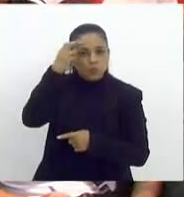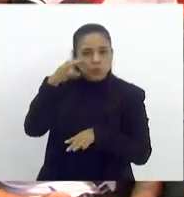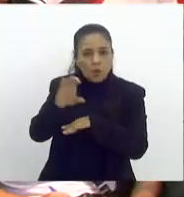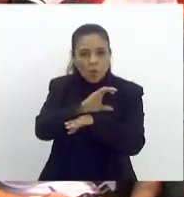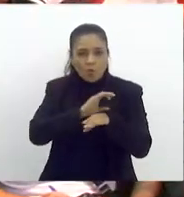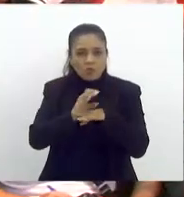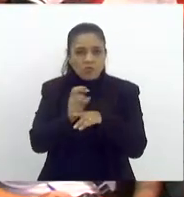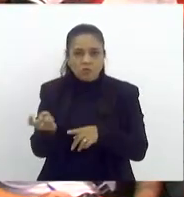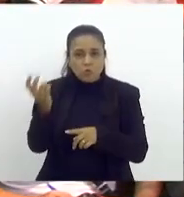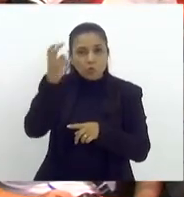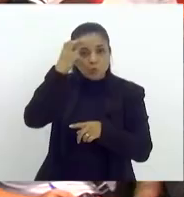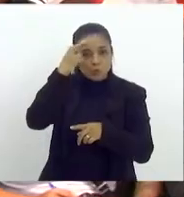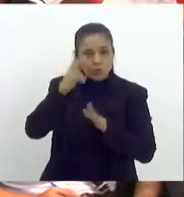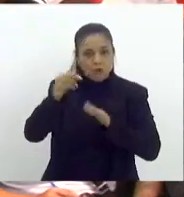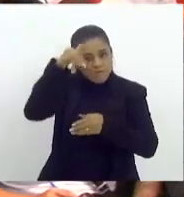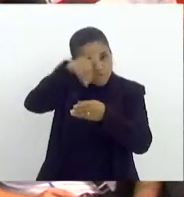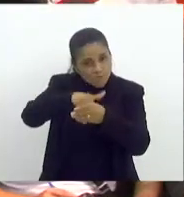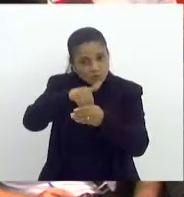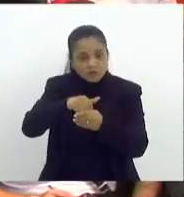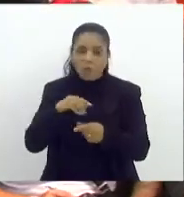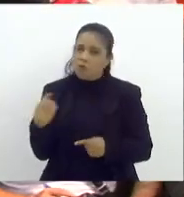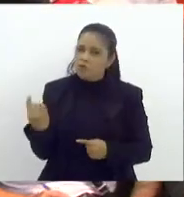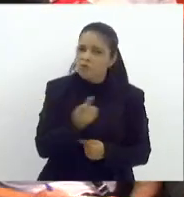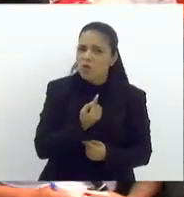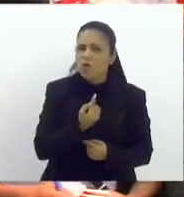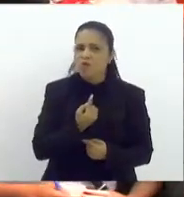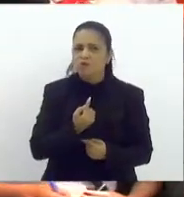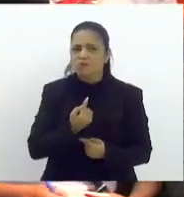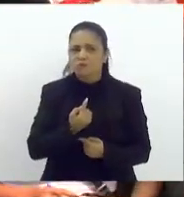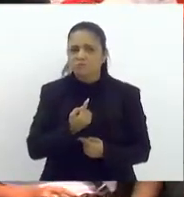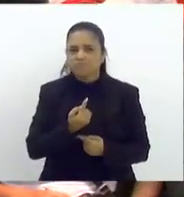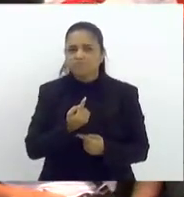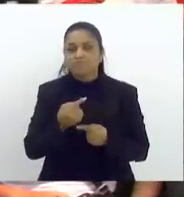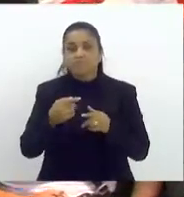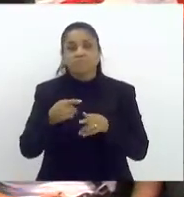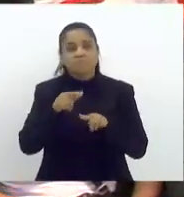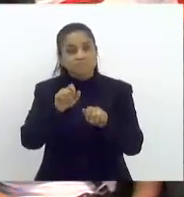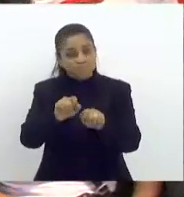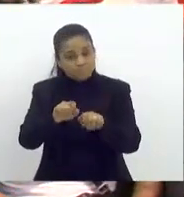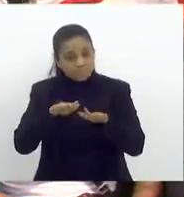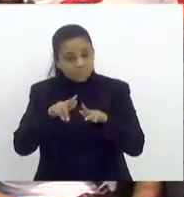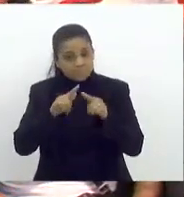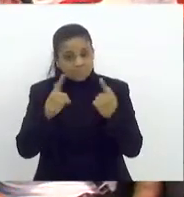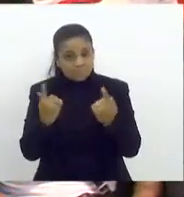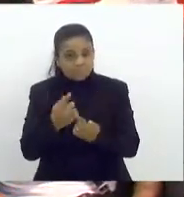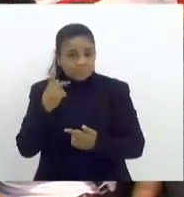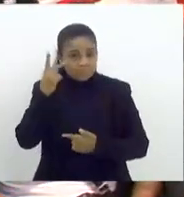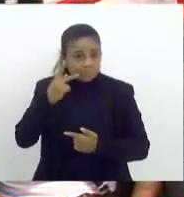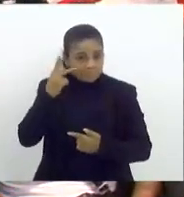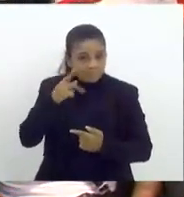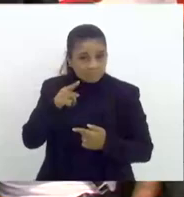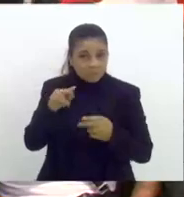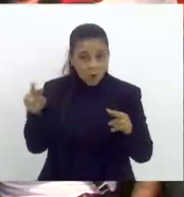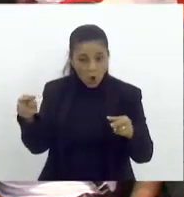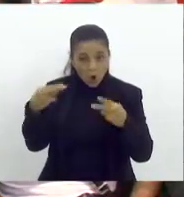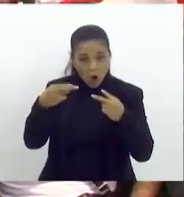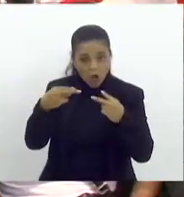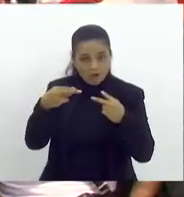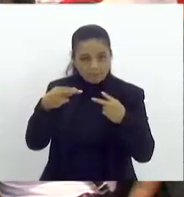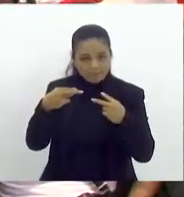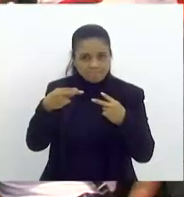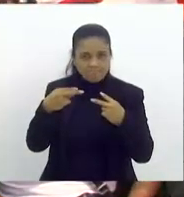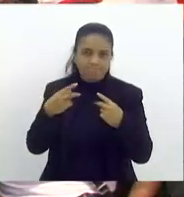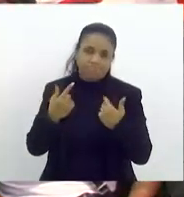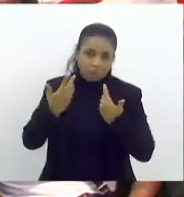sempre esse lugar que é nosso é votação é nosso rapaziada e parlamentares se vocês não quiserem olhar por nós os nossos